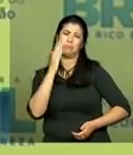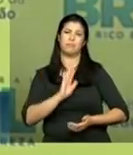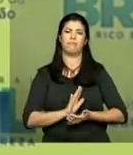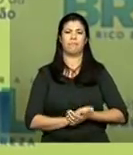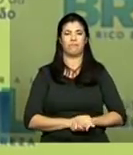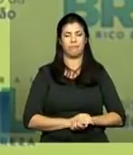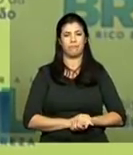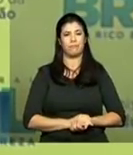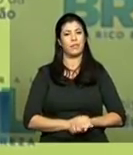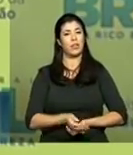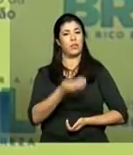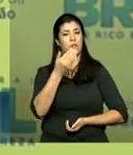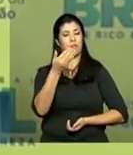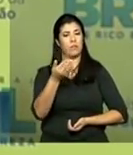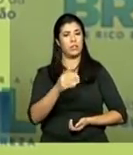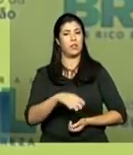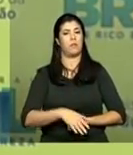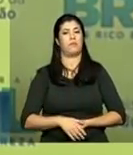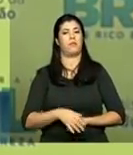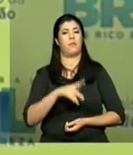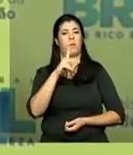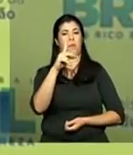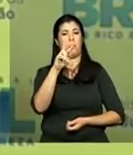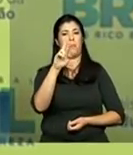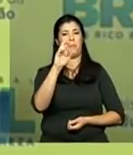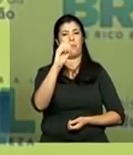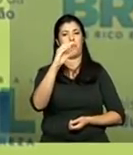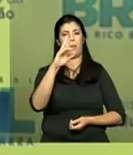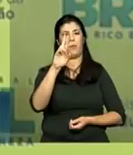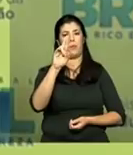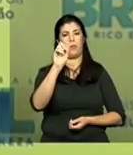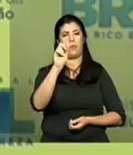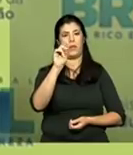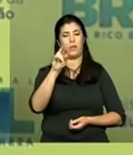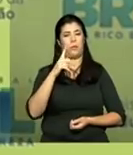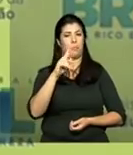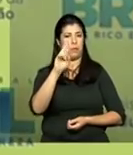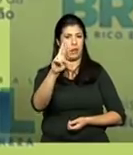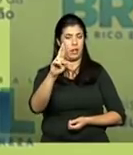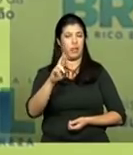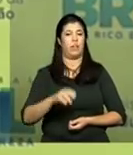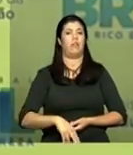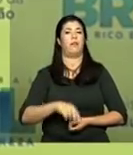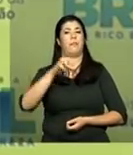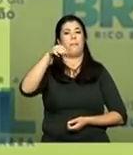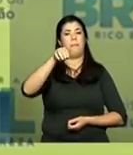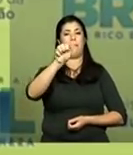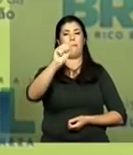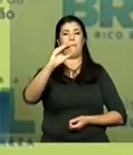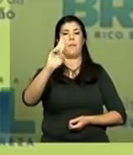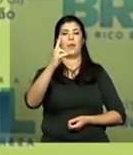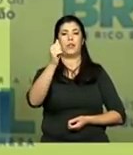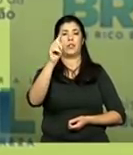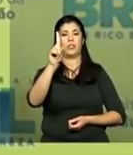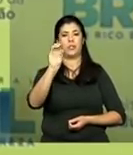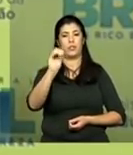Bom, meu caro Procurador-Geral de Justiça, doutor Ricardo Machado, do Ceará.